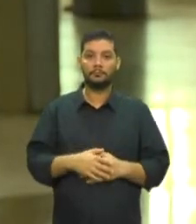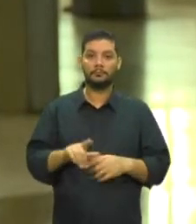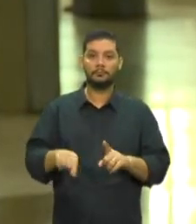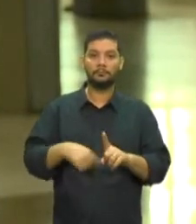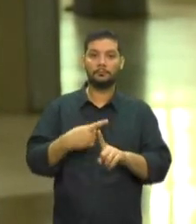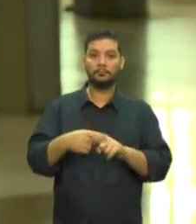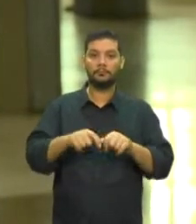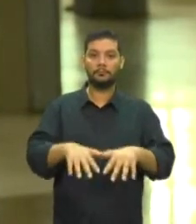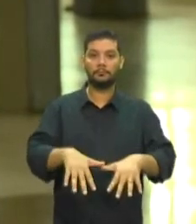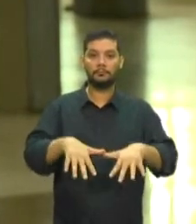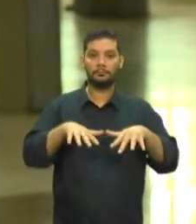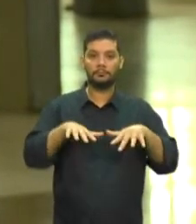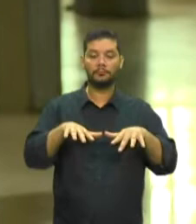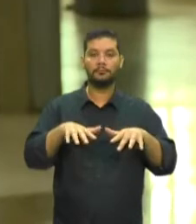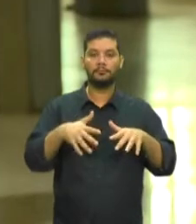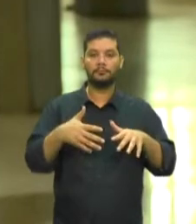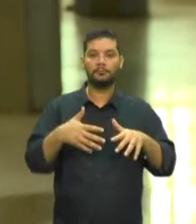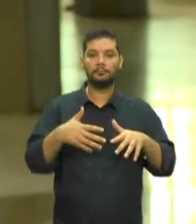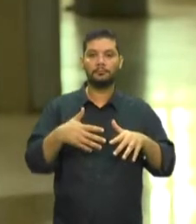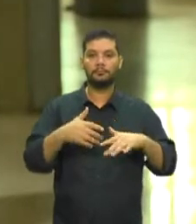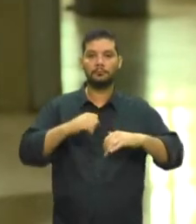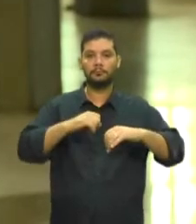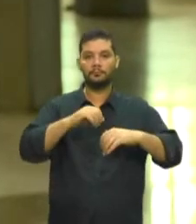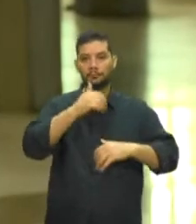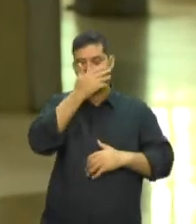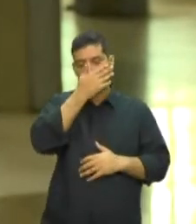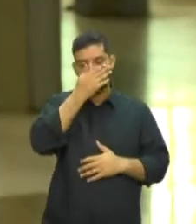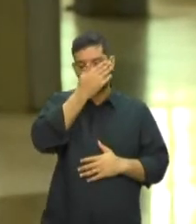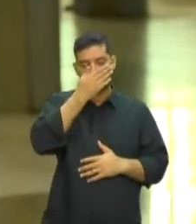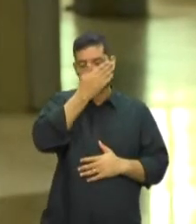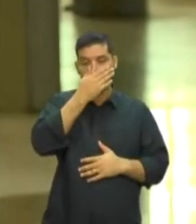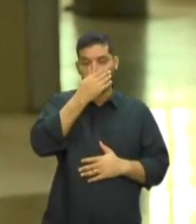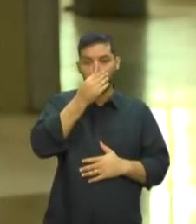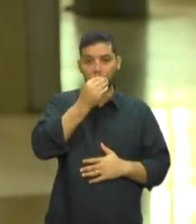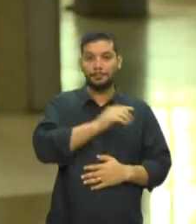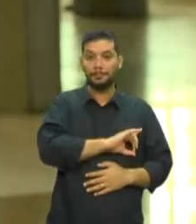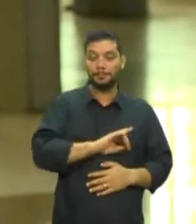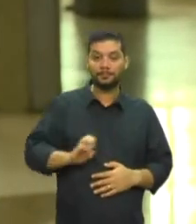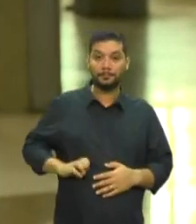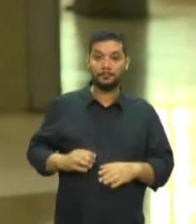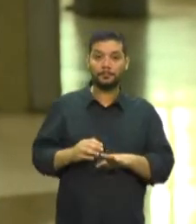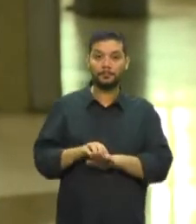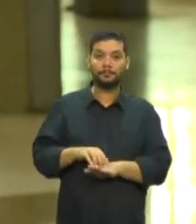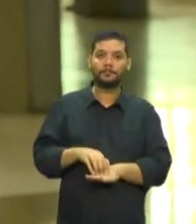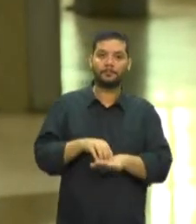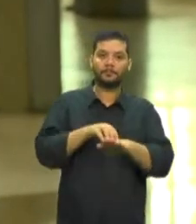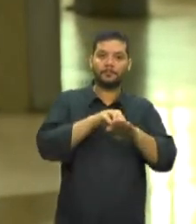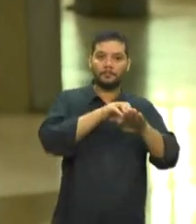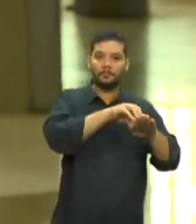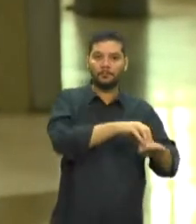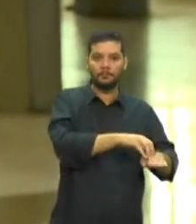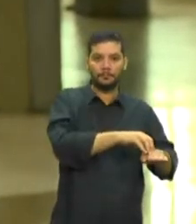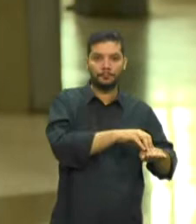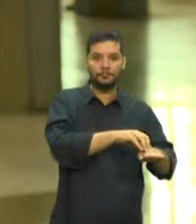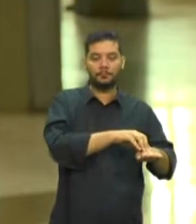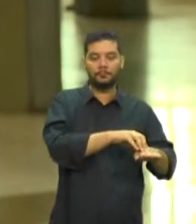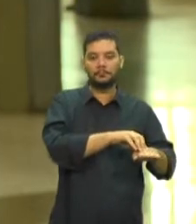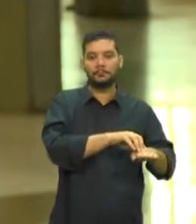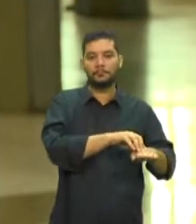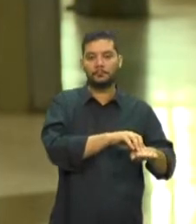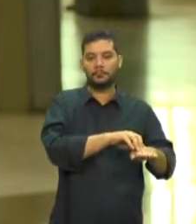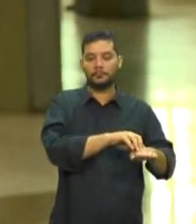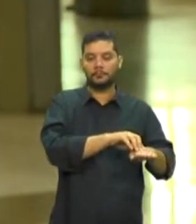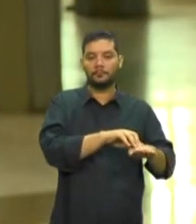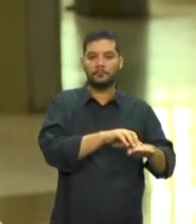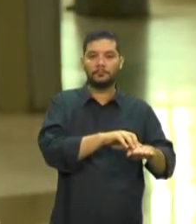sessão plenária, onde os deputados vão daqui de Fortaleza, na plenária daqui, da sede daqui de Fortaleza, para a sede lá